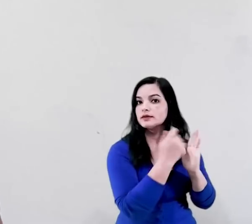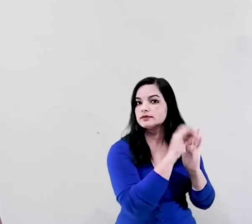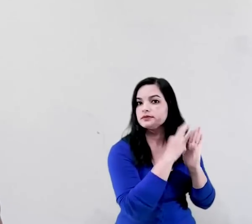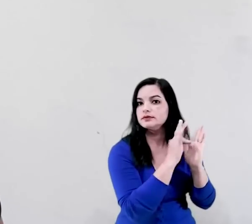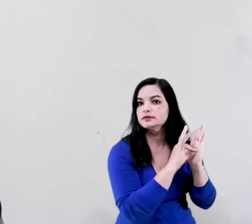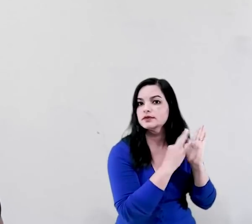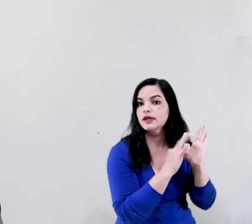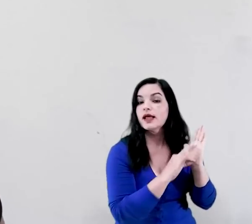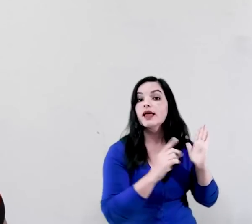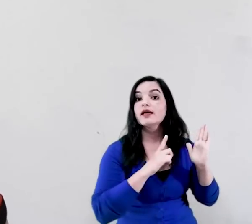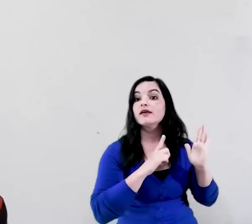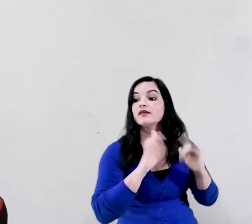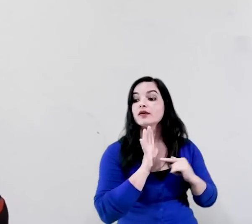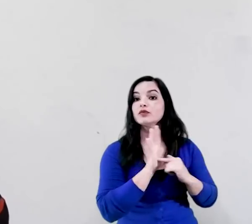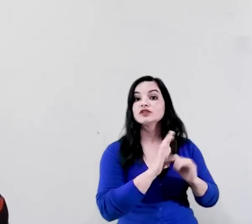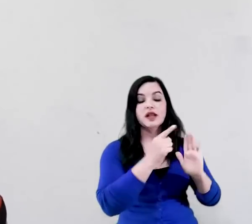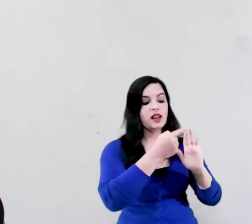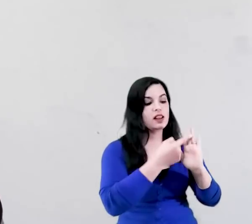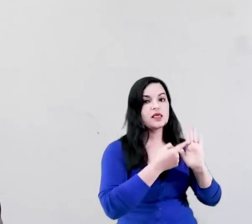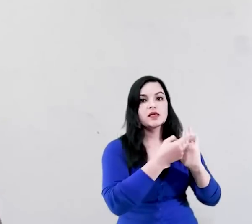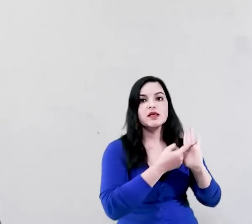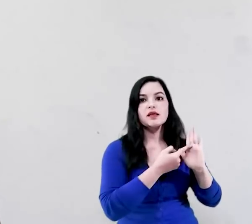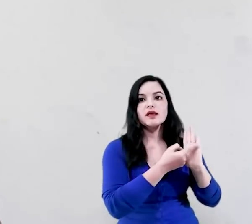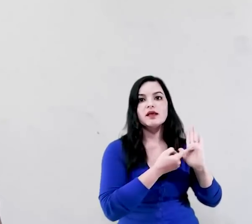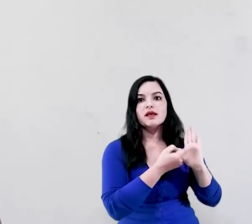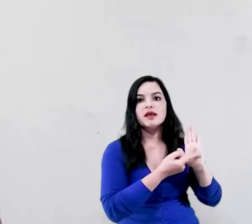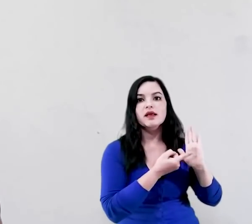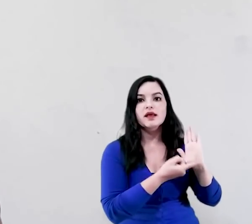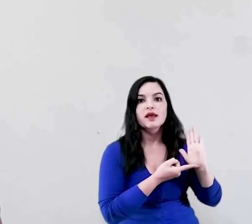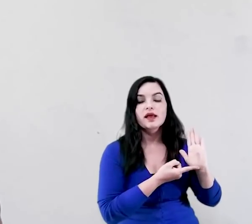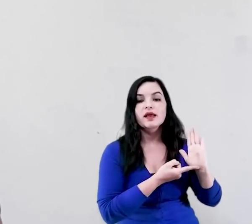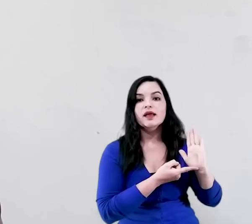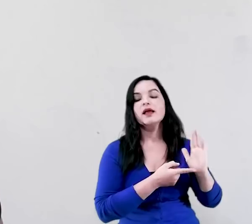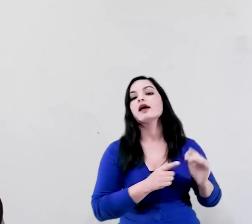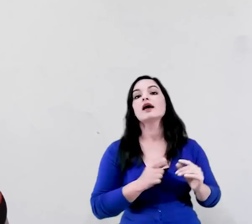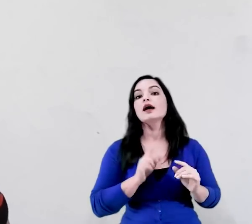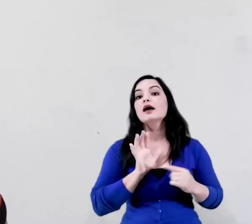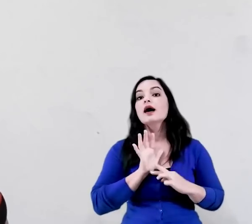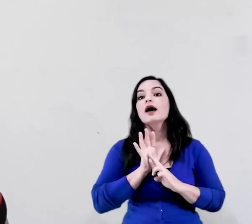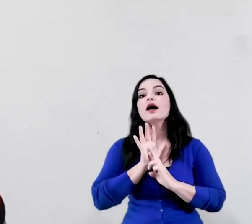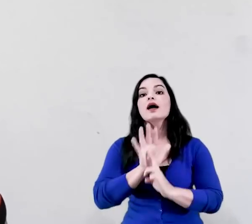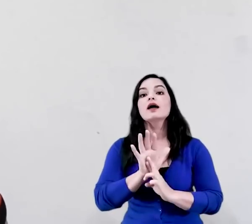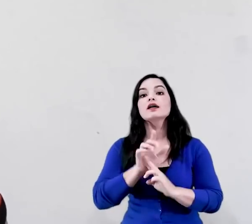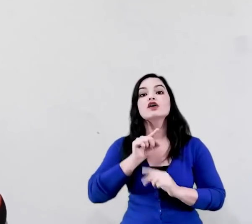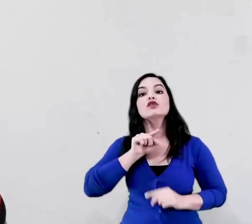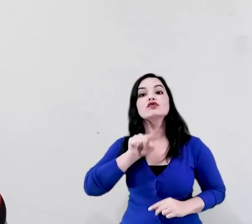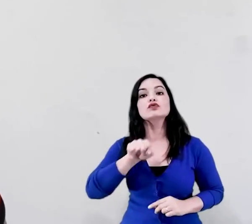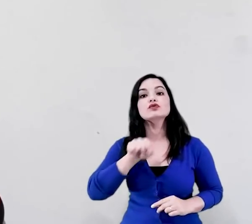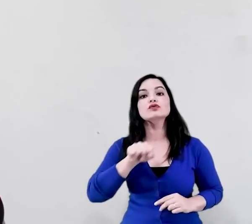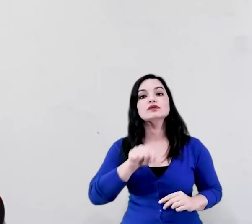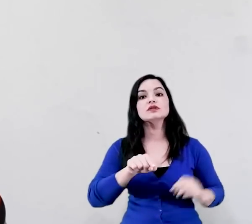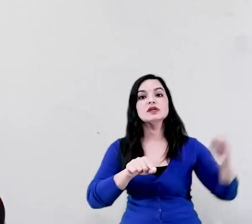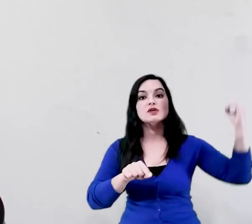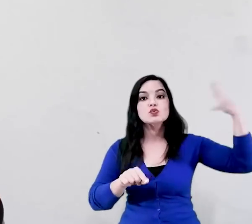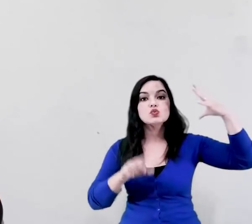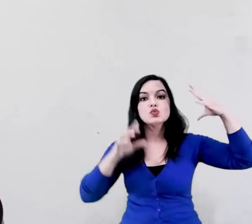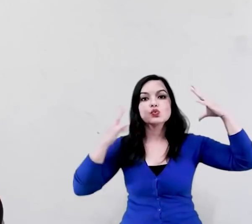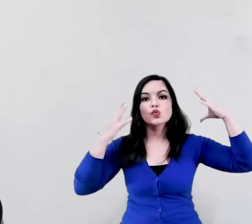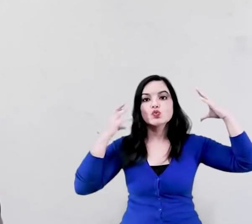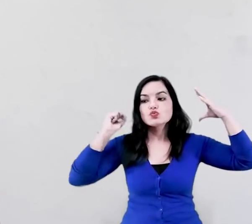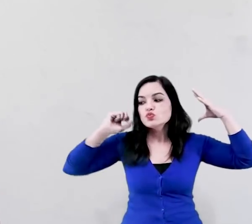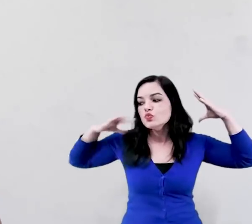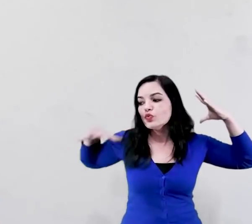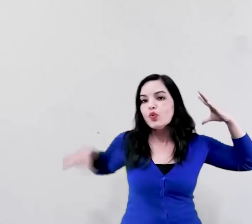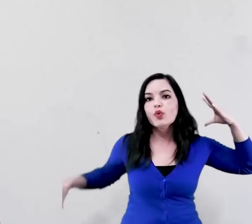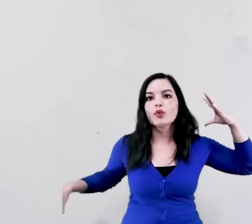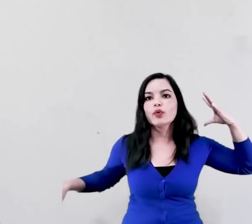com várias linhas. Essas linhas representam a sua sombra e aí você marca embaixo qual é o horário